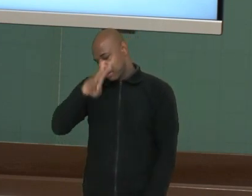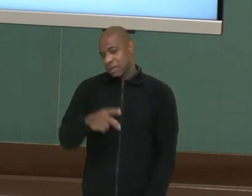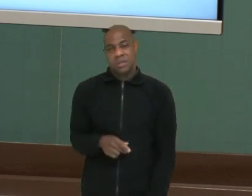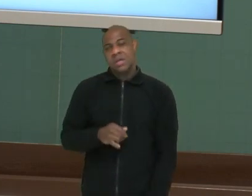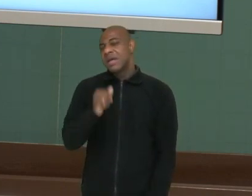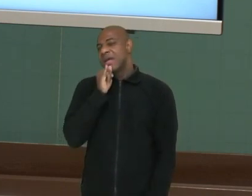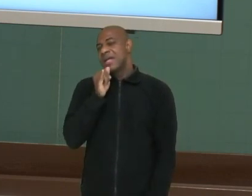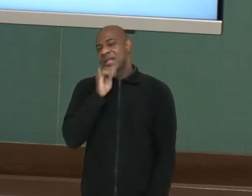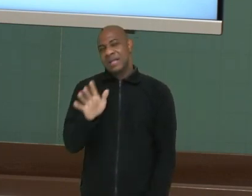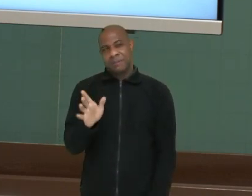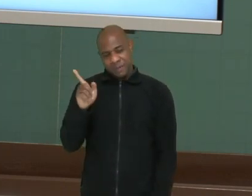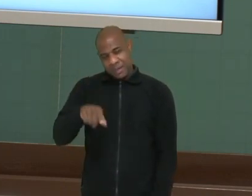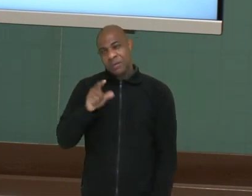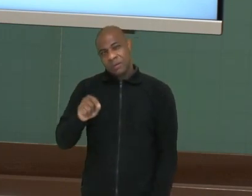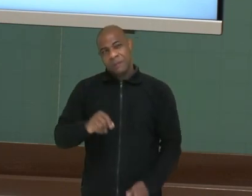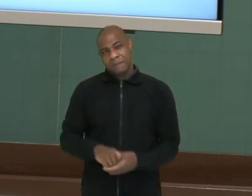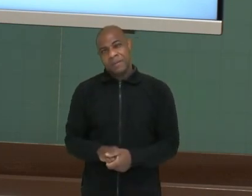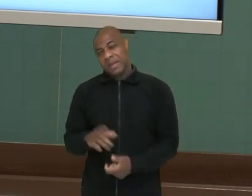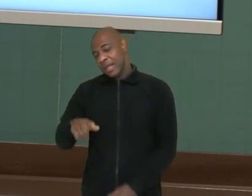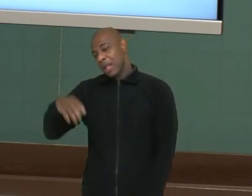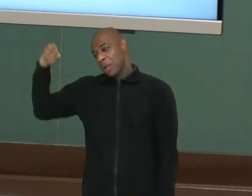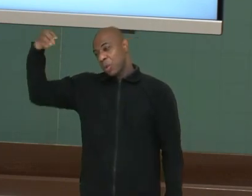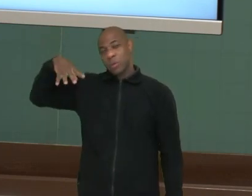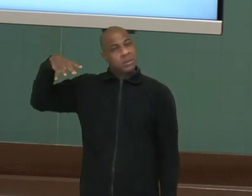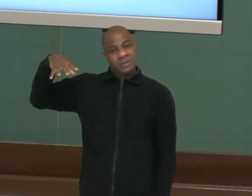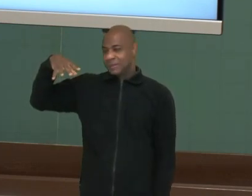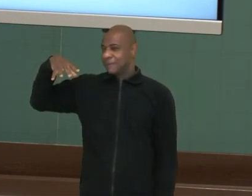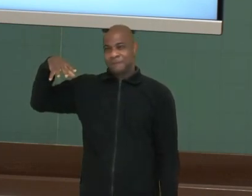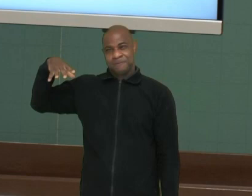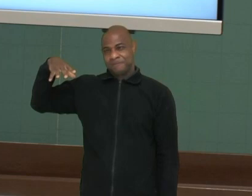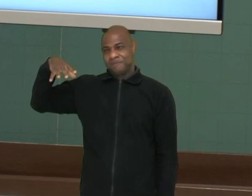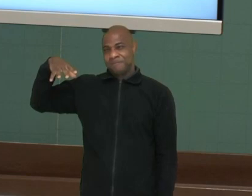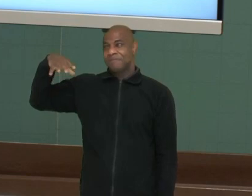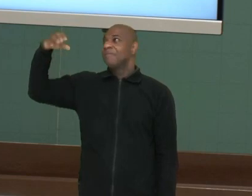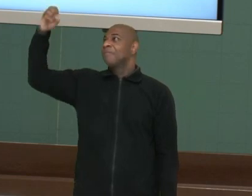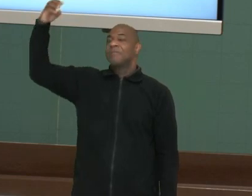de uma onda eletromagnética é a luz. A luz que está